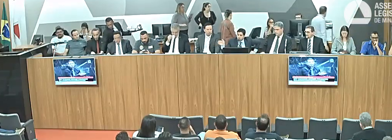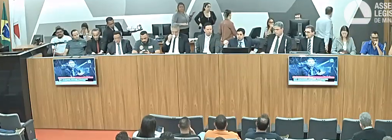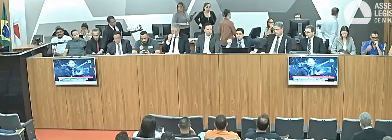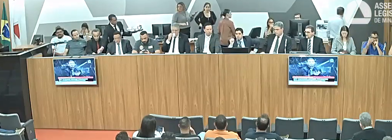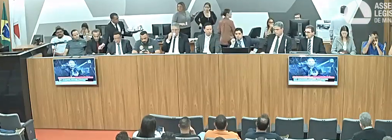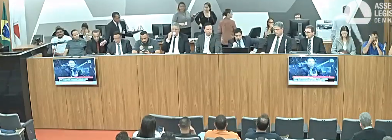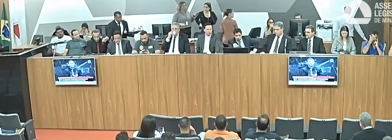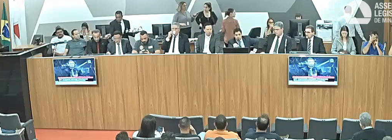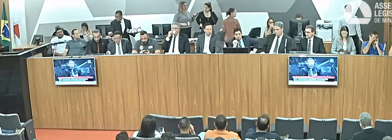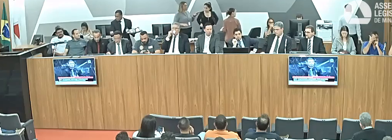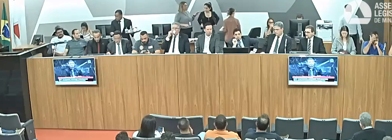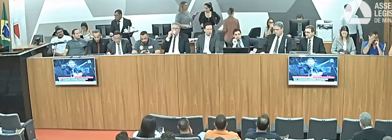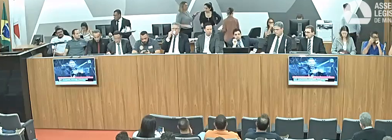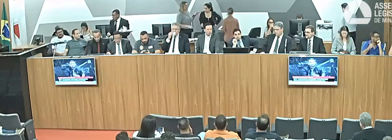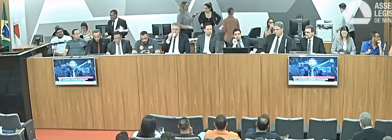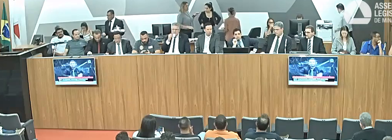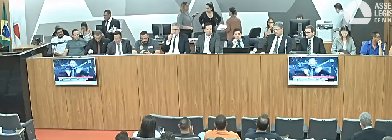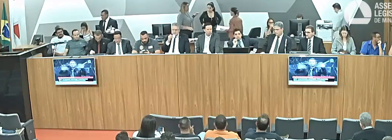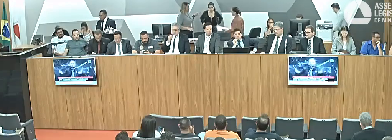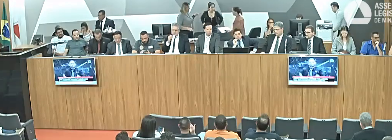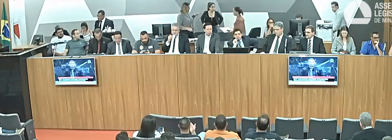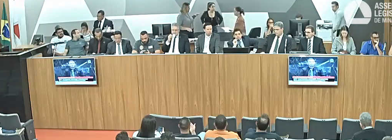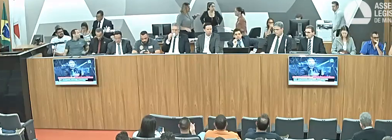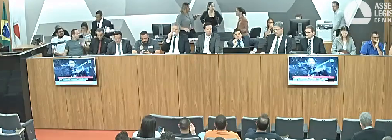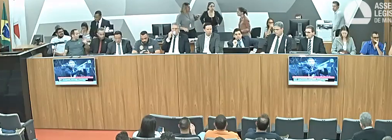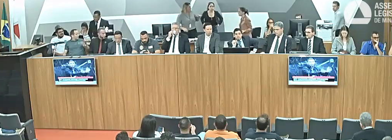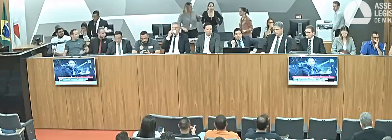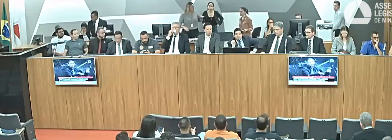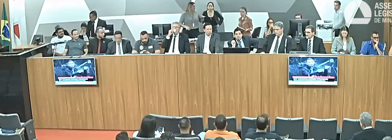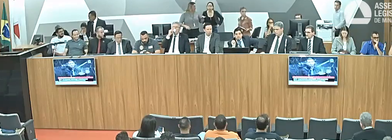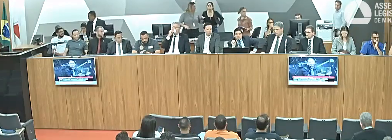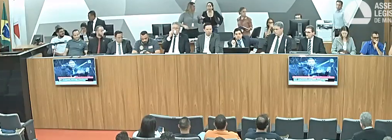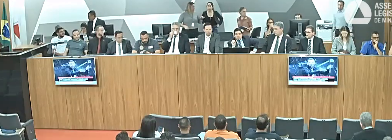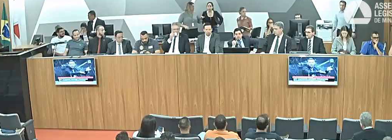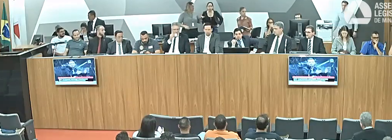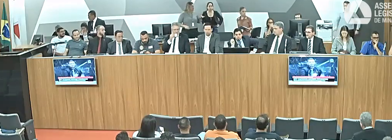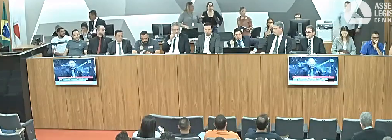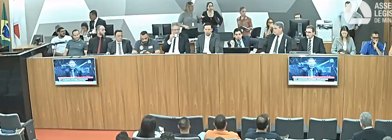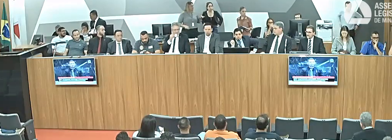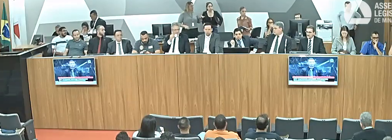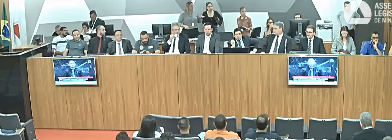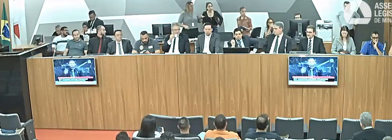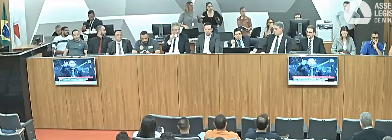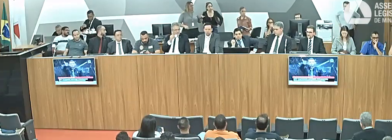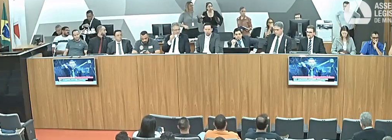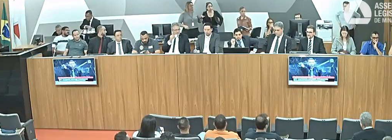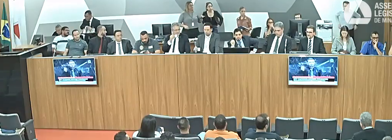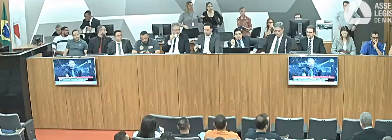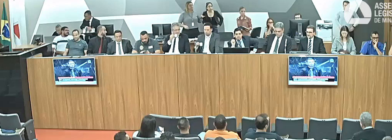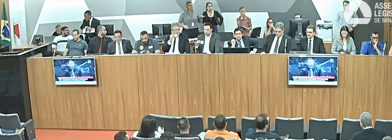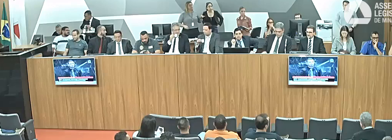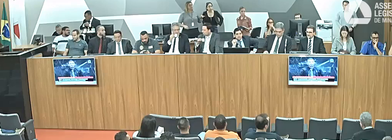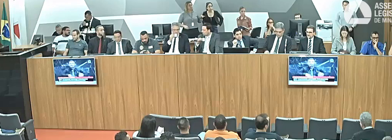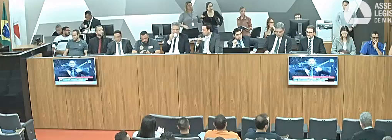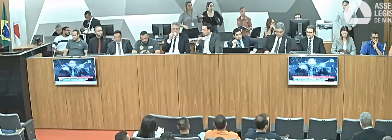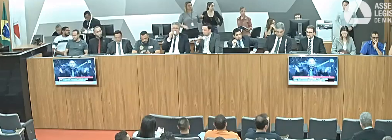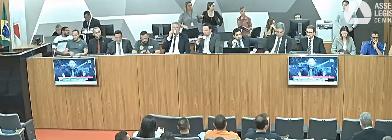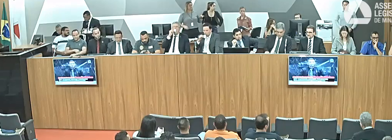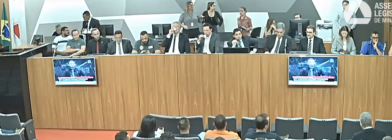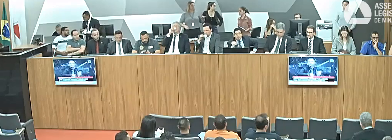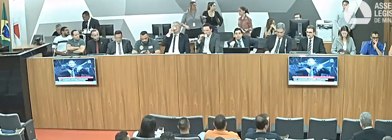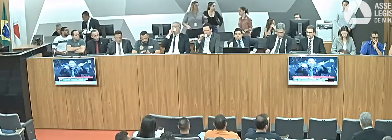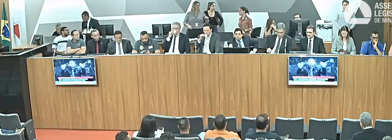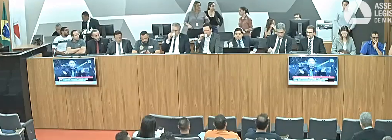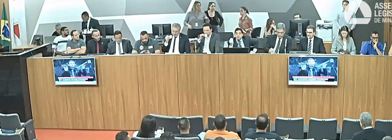fazendo então tem que definir definir a promoção na carreira